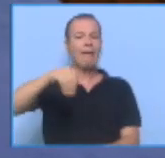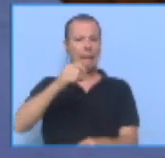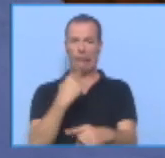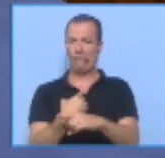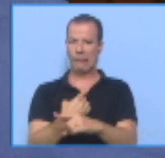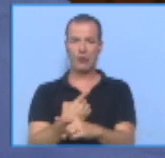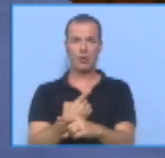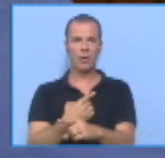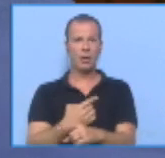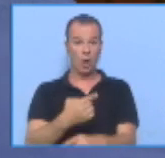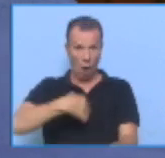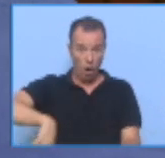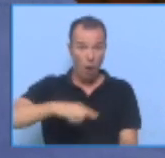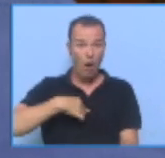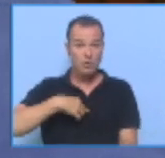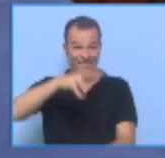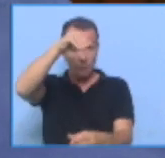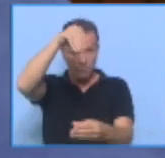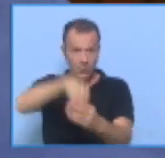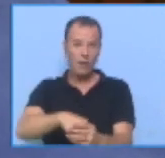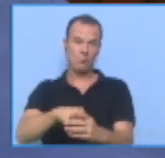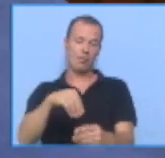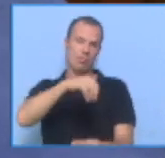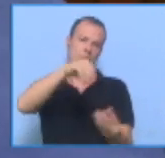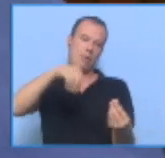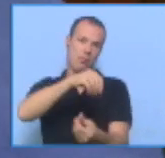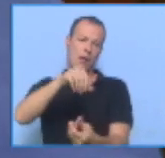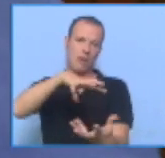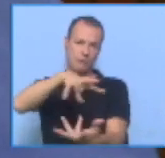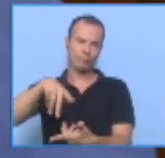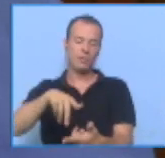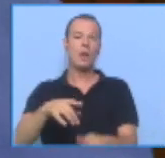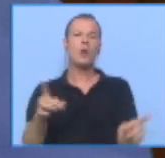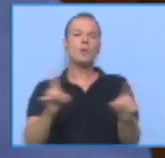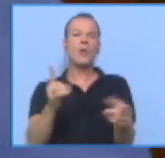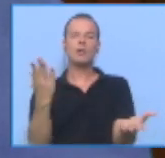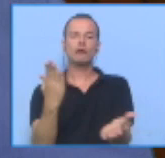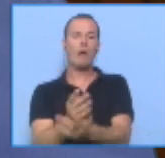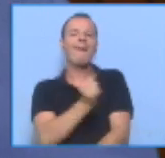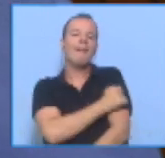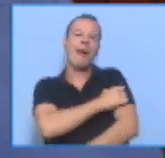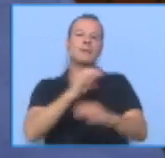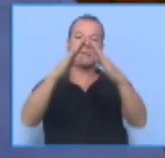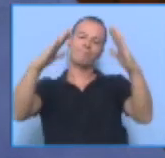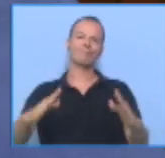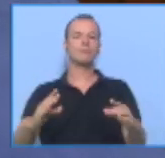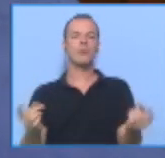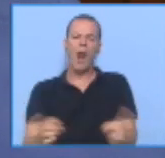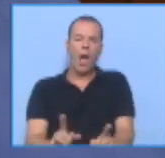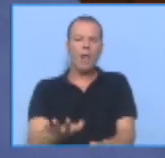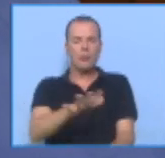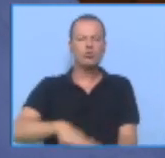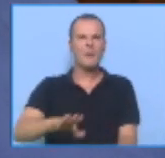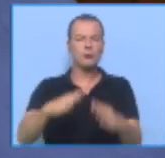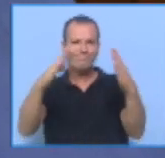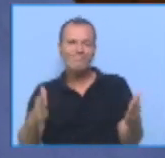Si, nós somos terra, nós fazemos parte. A terra não é simplesmente a casa que nós habitamos, não é simplesmente um espaço onde nós estamos, é mais